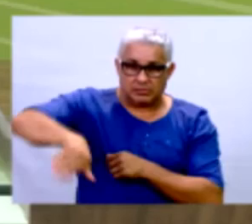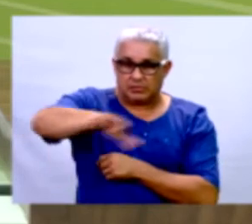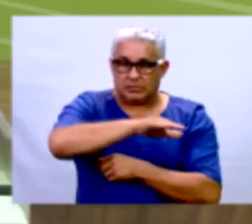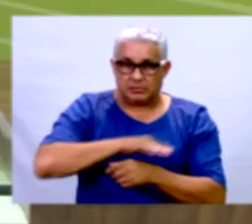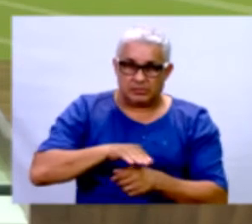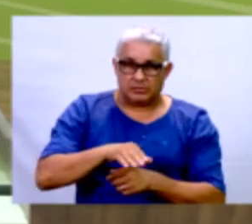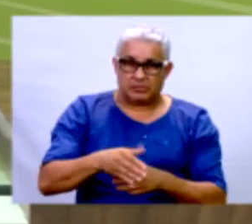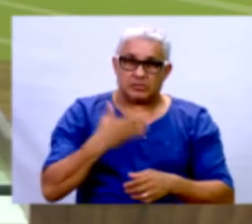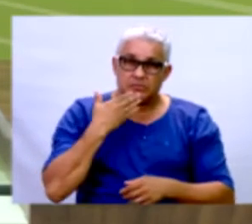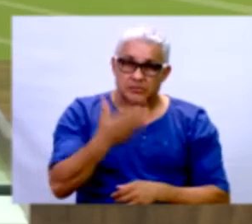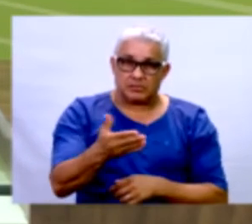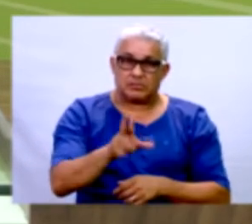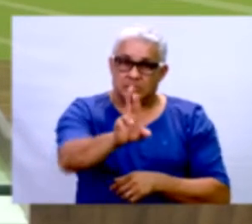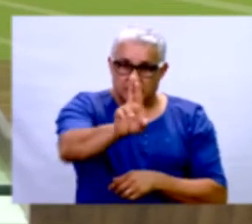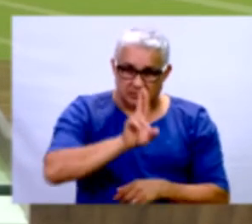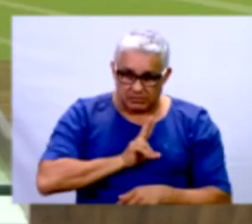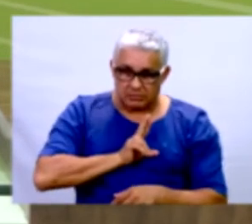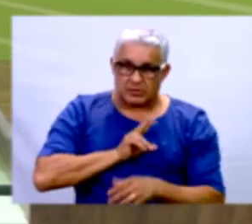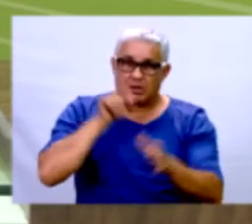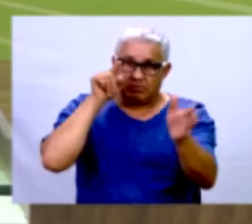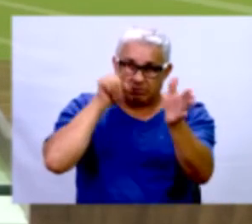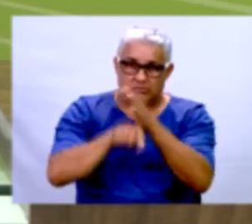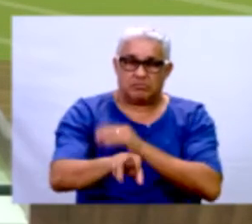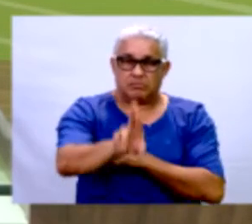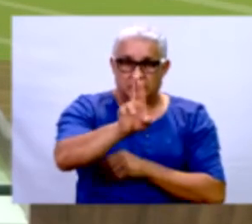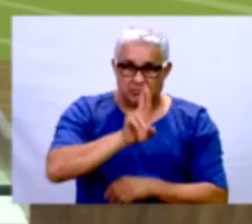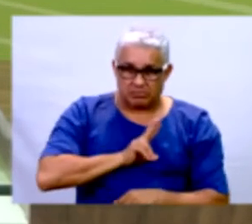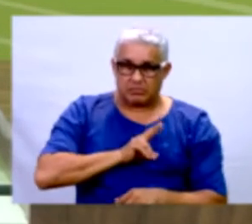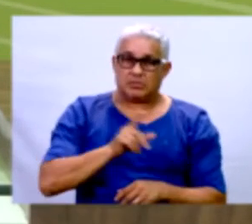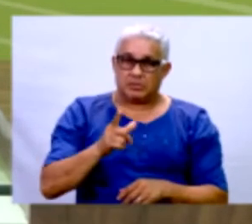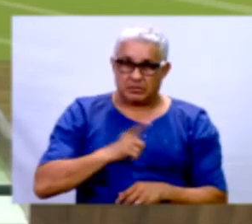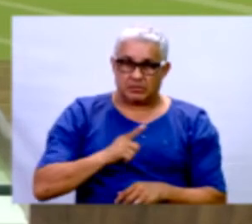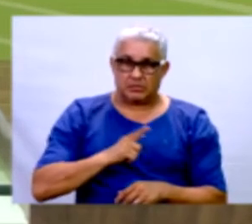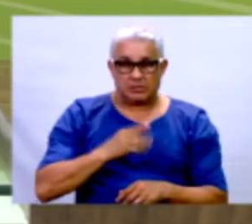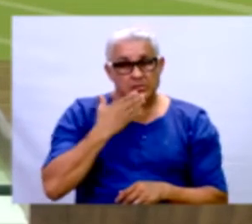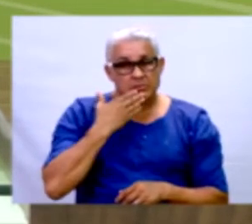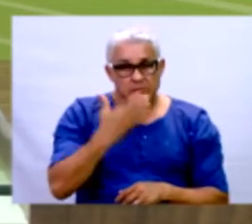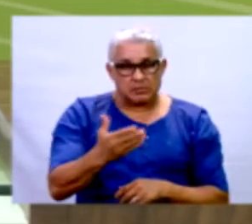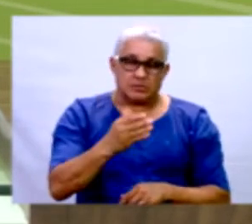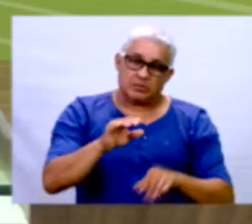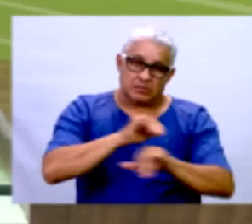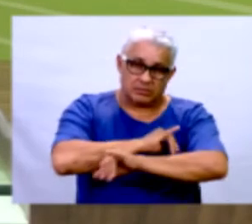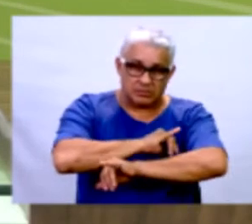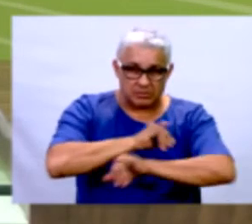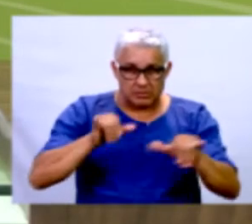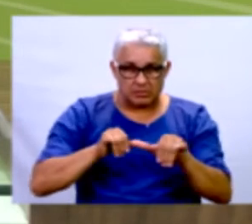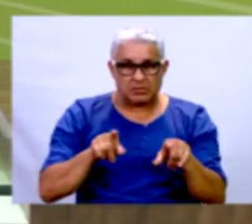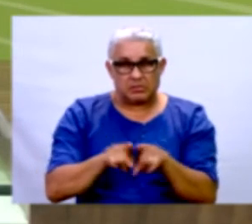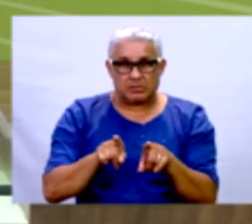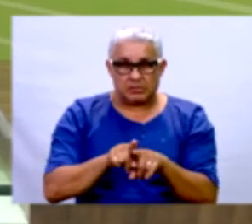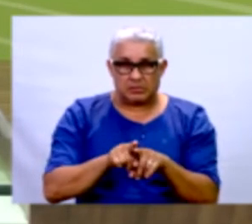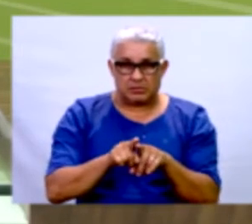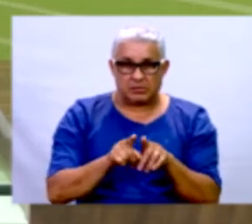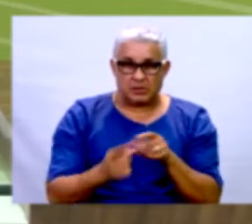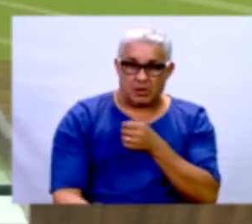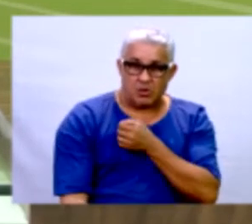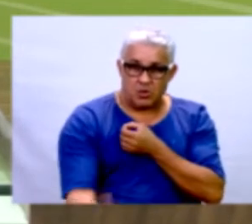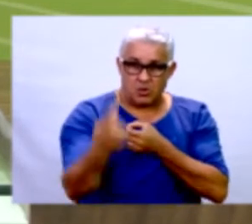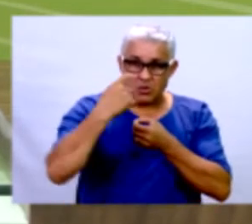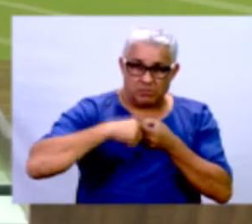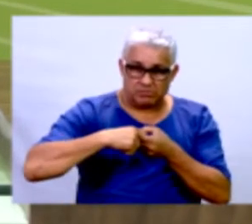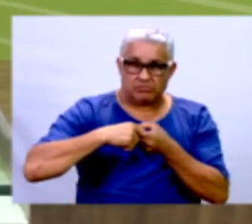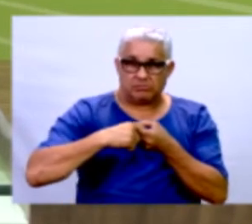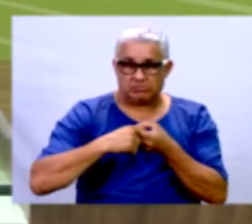e resposta. Quer dizer, existe a solicitação da informação e o retorno, o post